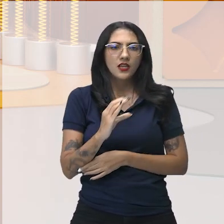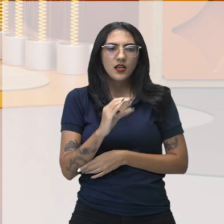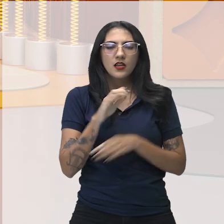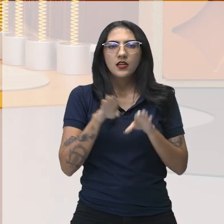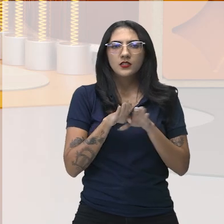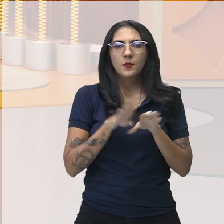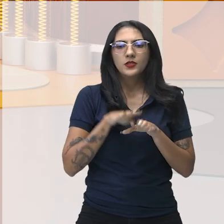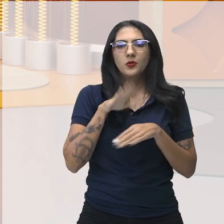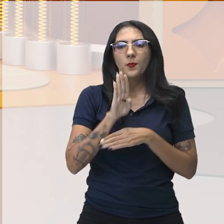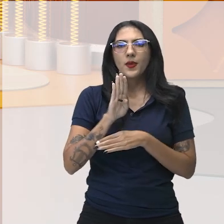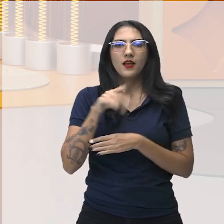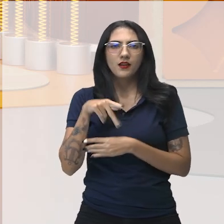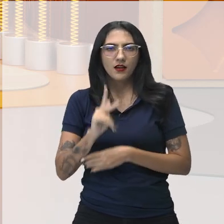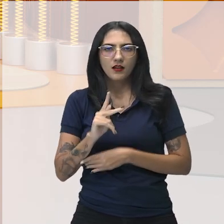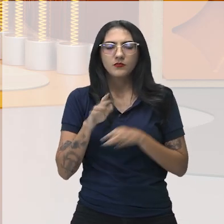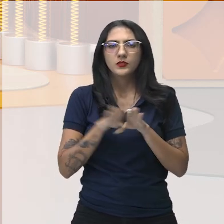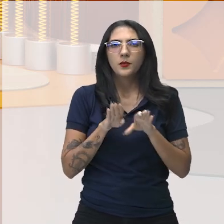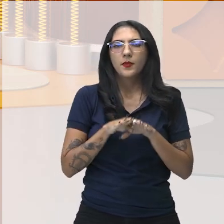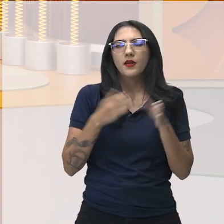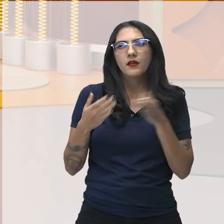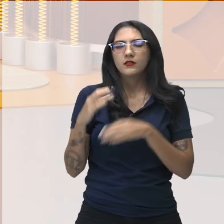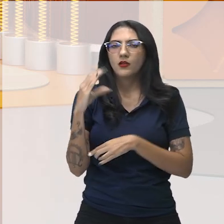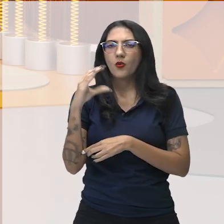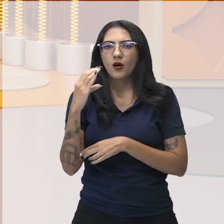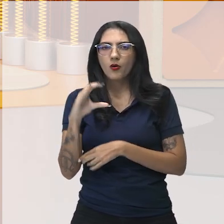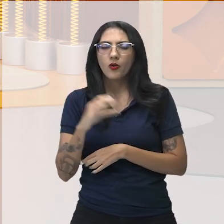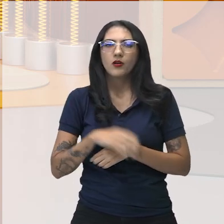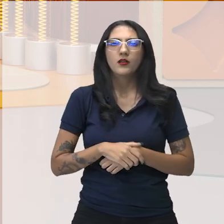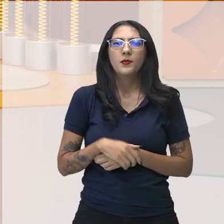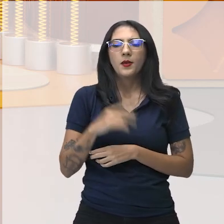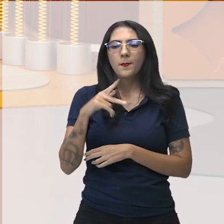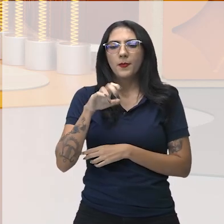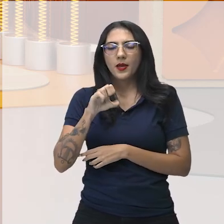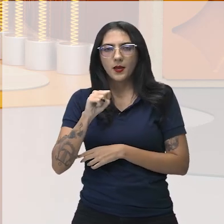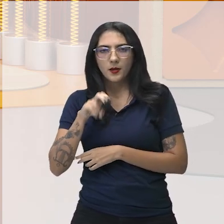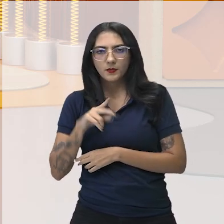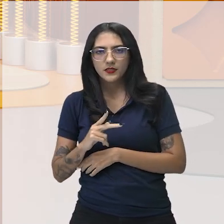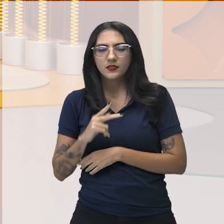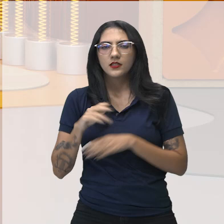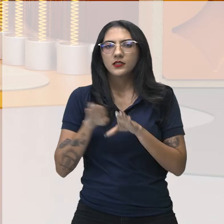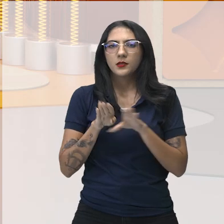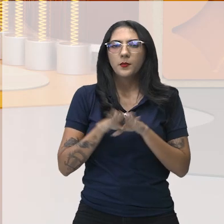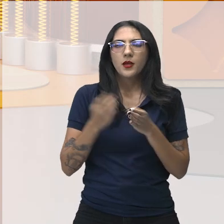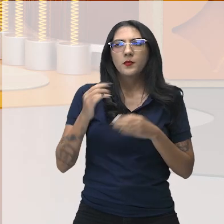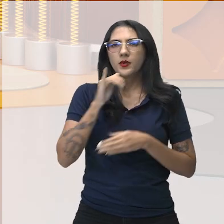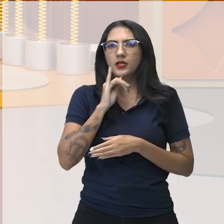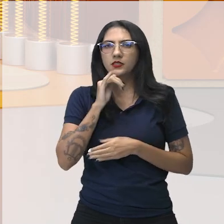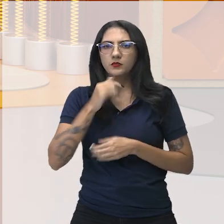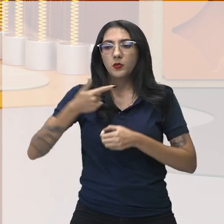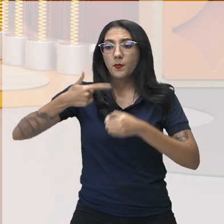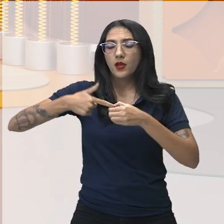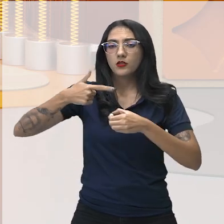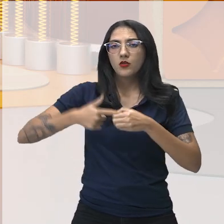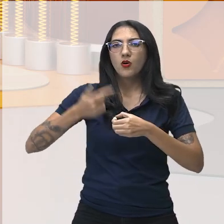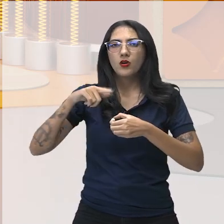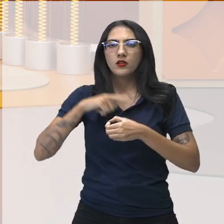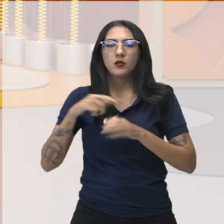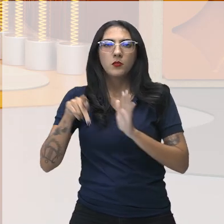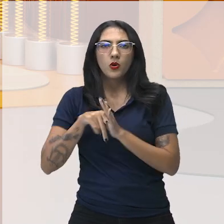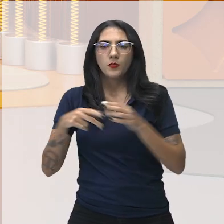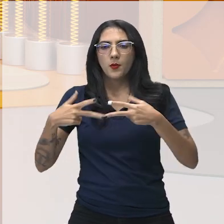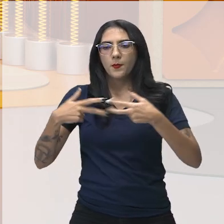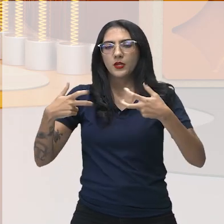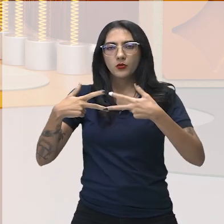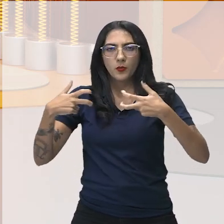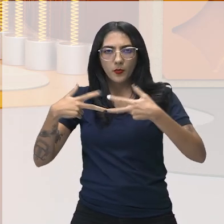Burger King, né? Na área de bebidas, Coca-Cola, Pepsi. Na área de petrolífera, a gente tem, por exemplo, a Petrobras, que é uma empresa brasileira que